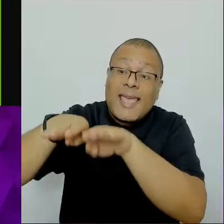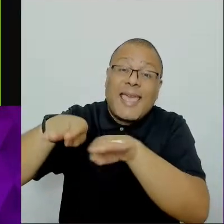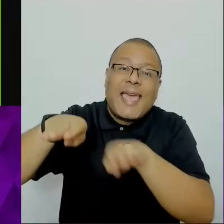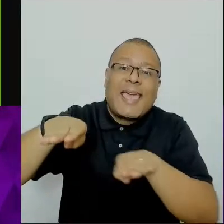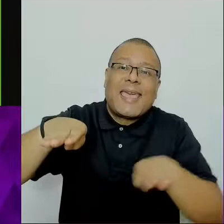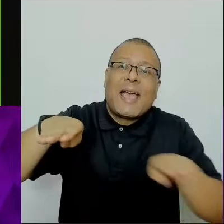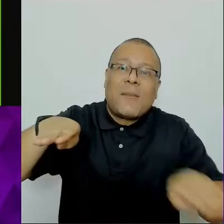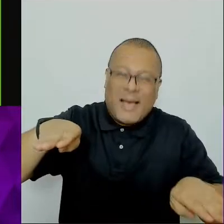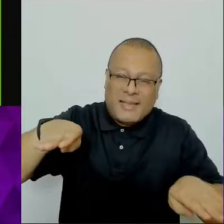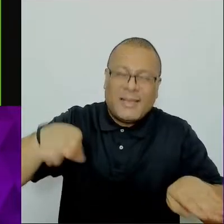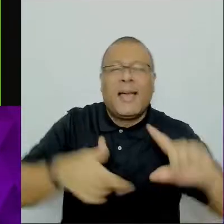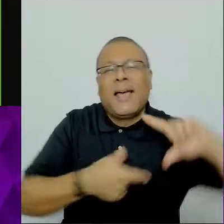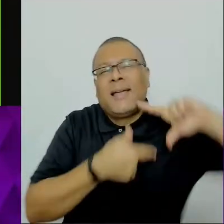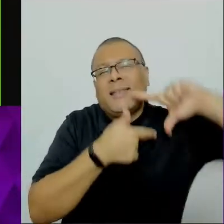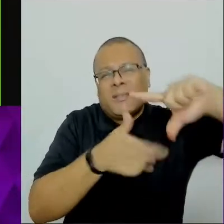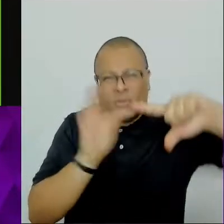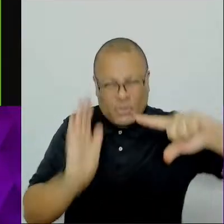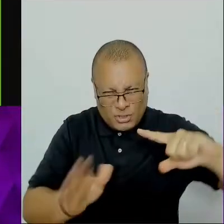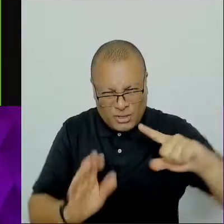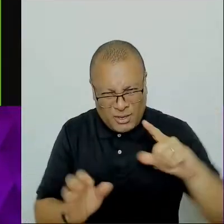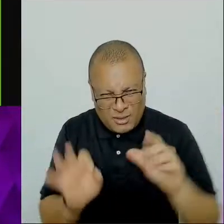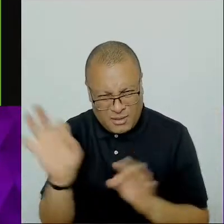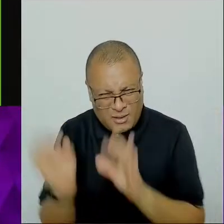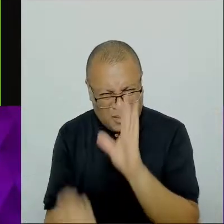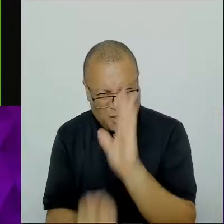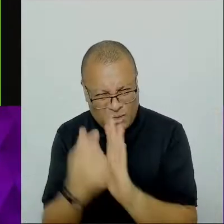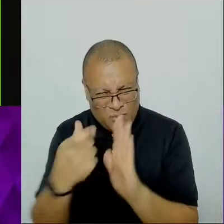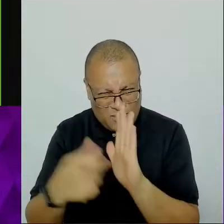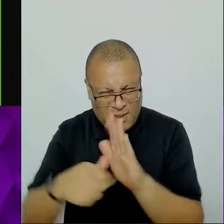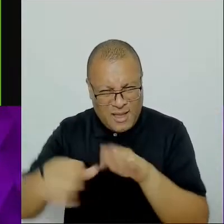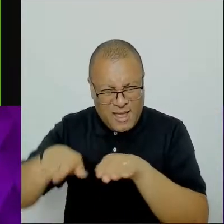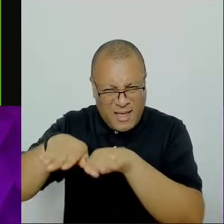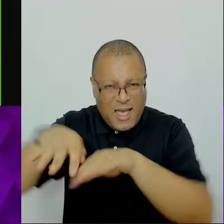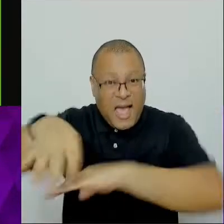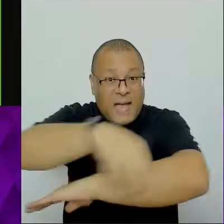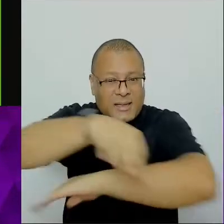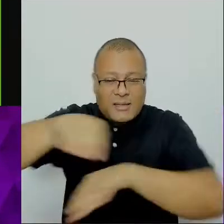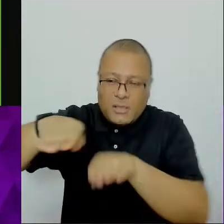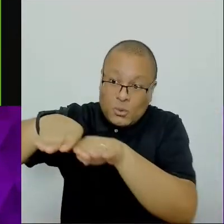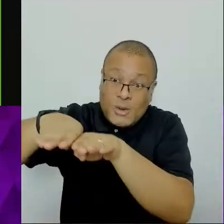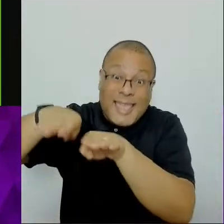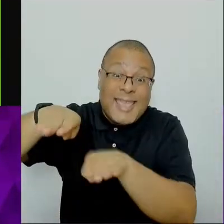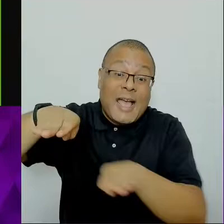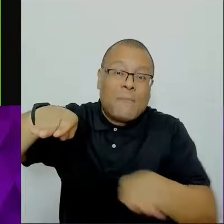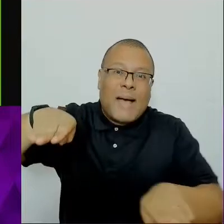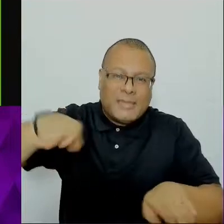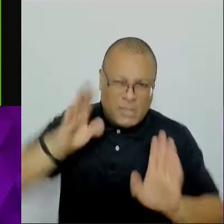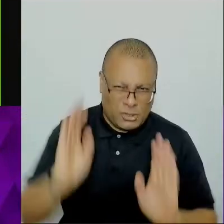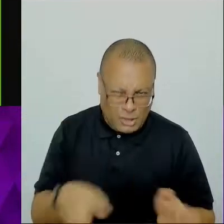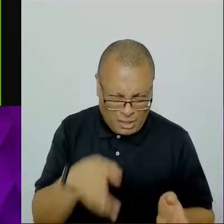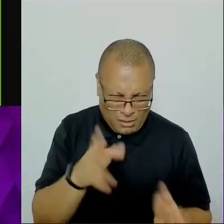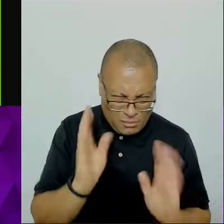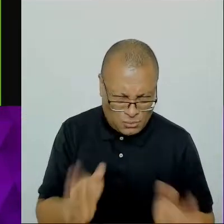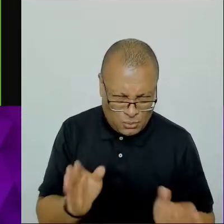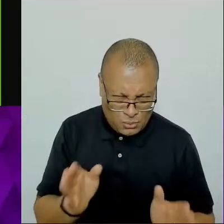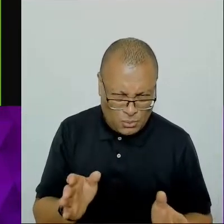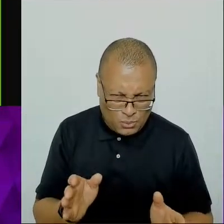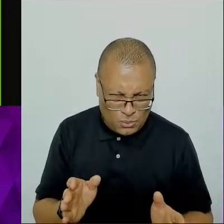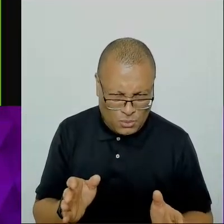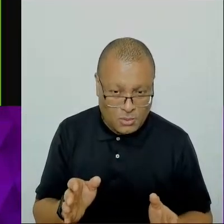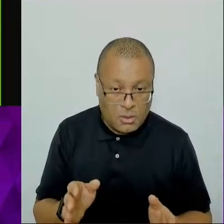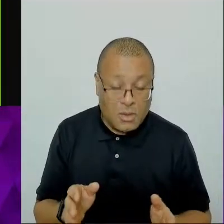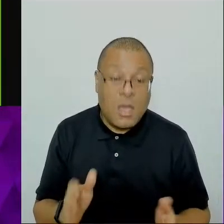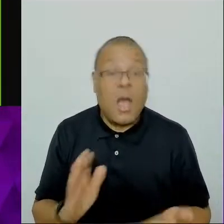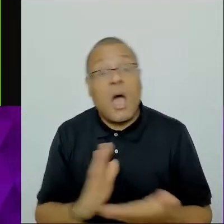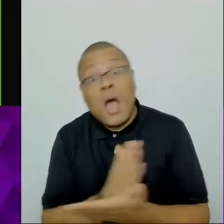se você já desenvolveu alguma aplicação que usa esse tipo de arquitetura, que eu vou ficar de olho aqui, tá? Mas é legal porque a gente vai ter que